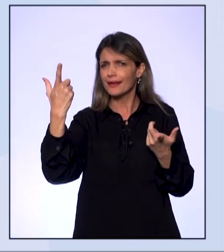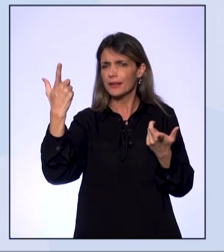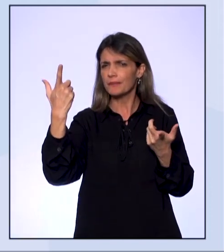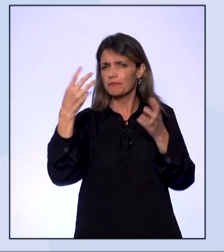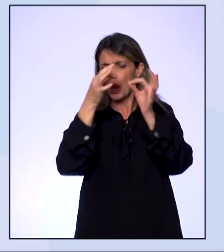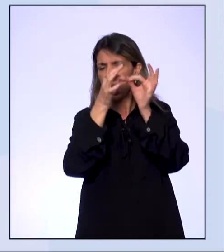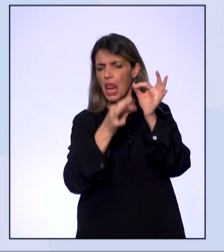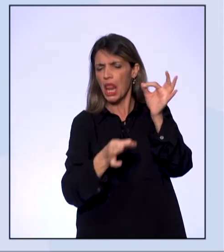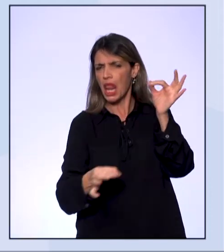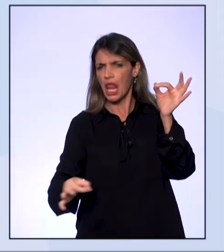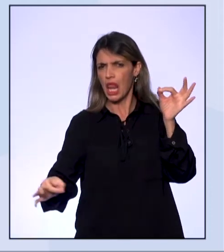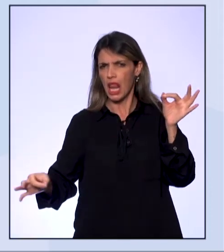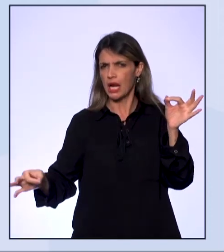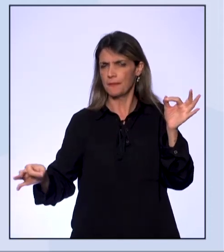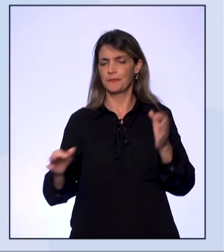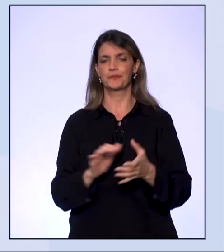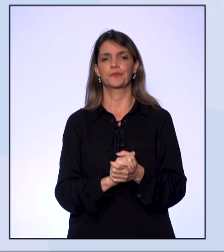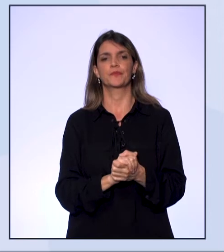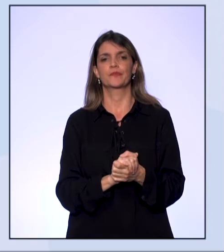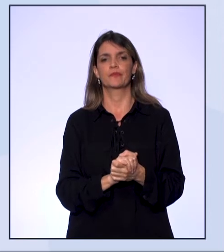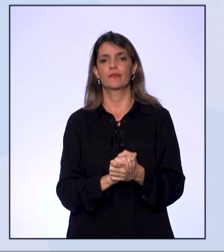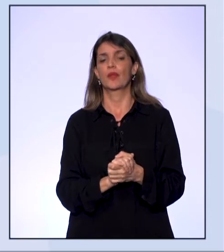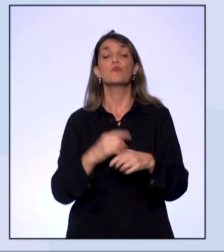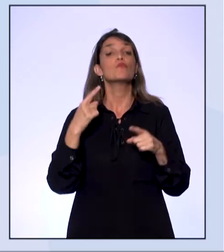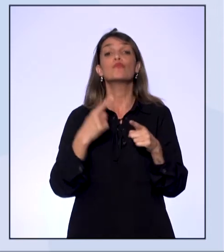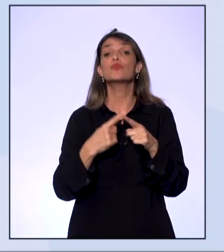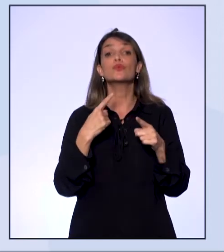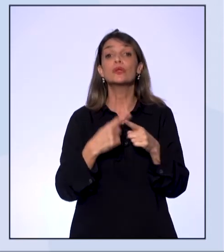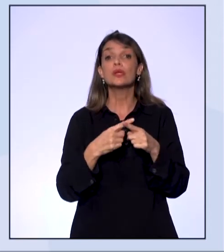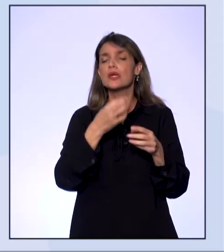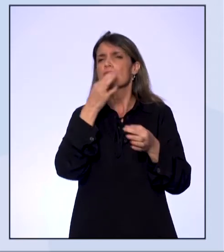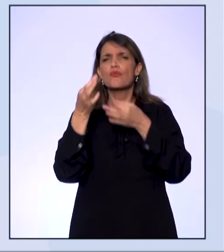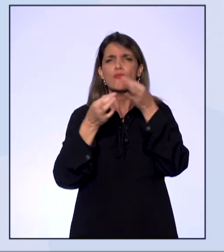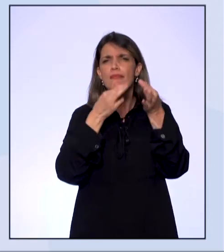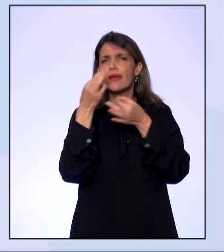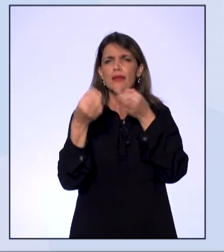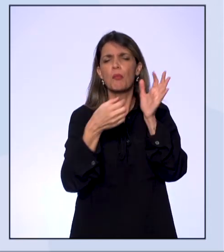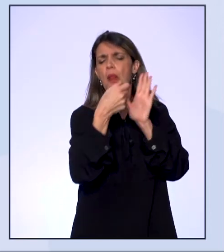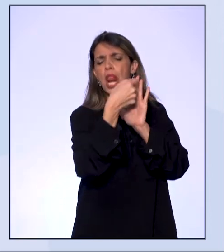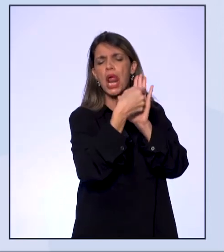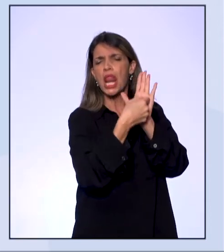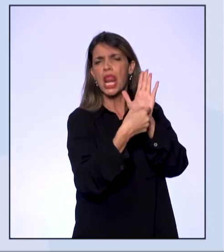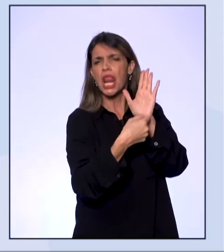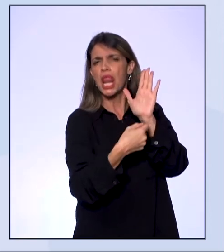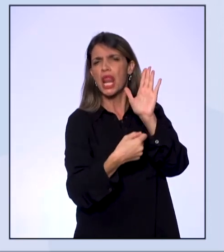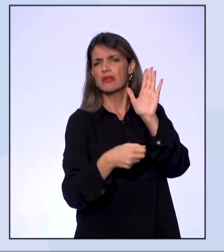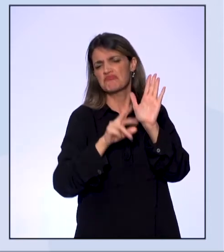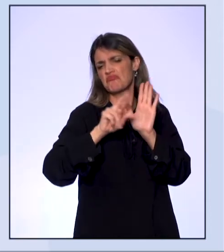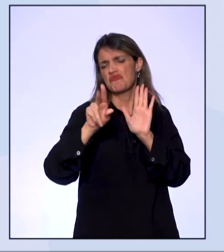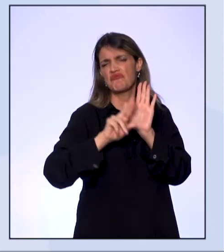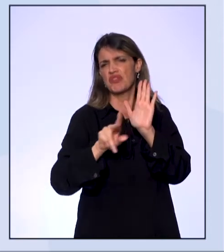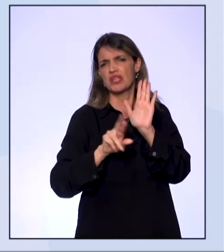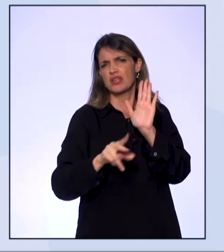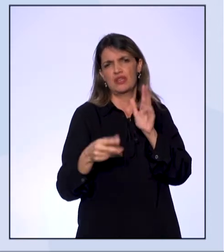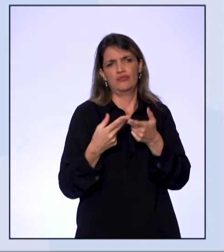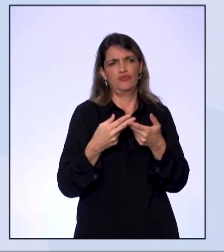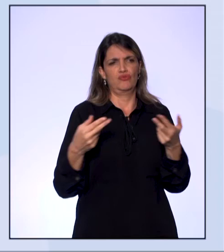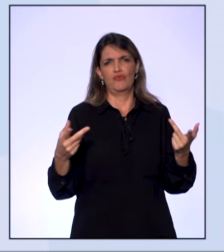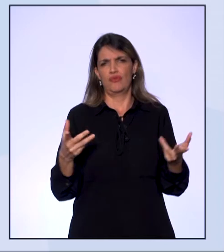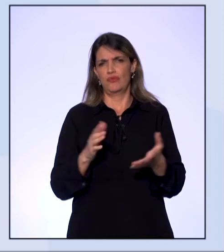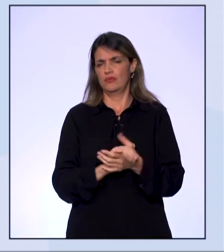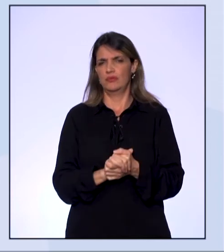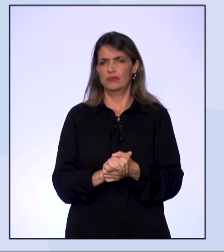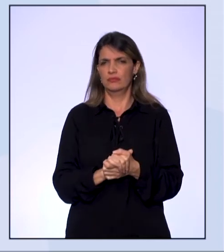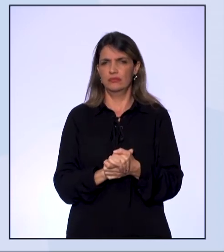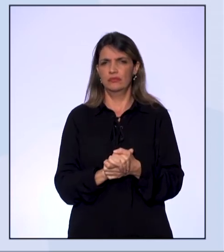da tese. É a defesa da tese com argumentos. E aí esses argumentos eles podem ser de diferentes naturezas, né? Eu posso utilizar